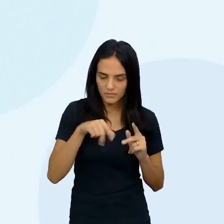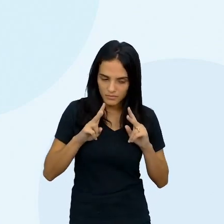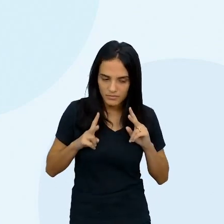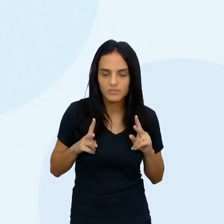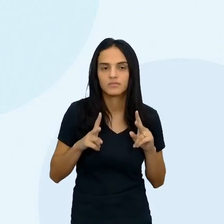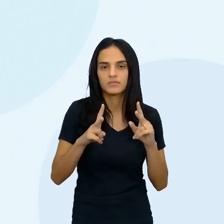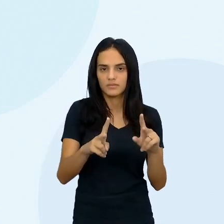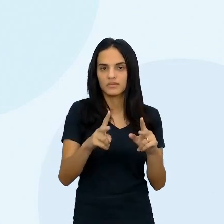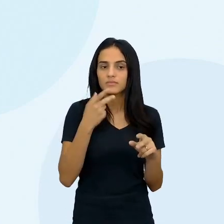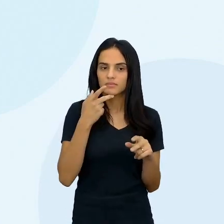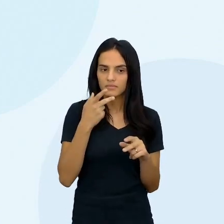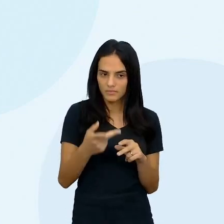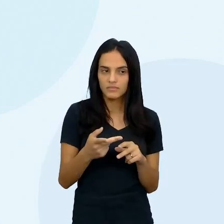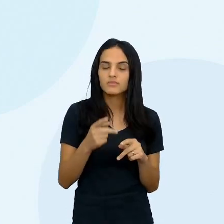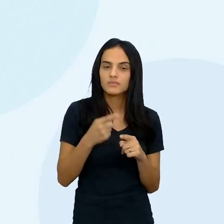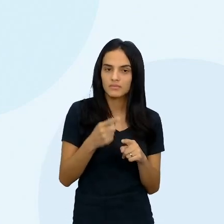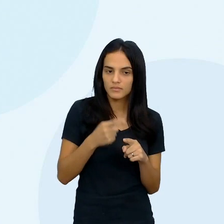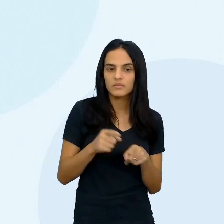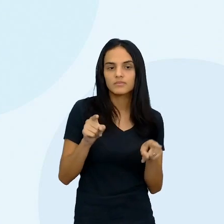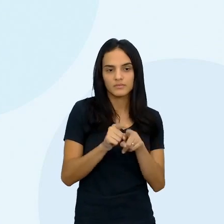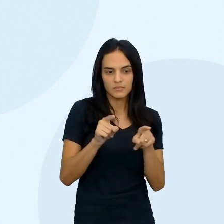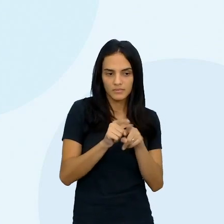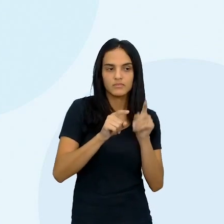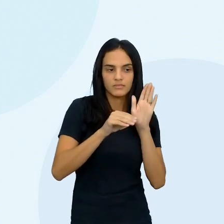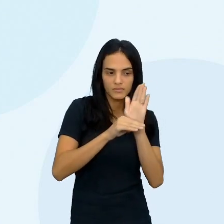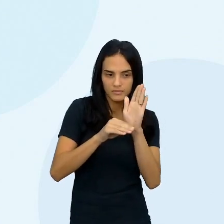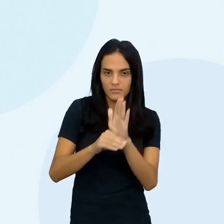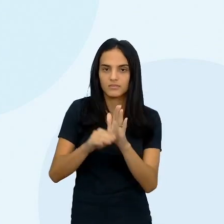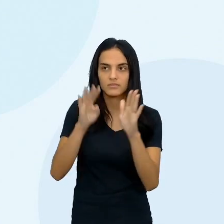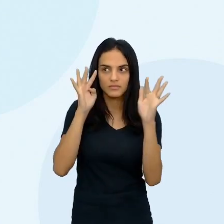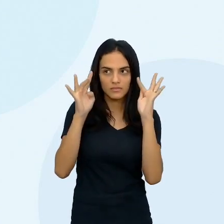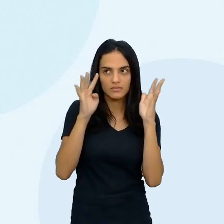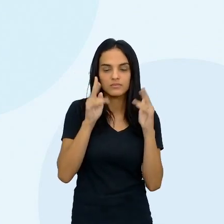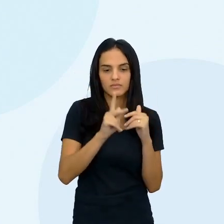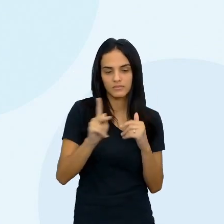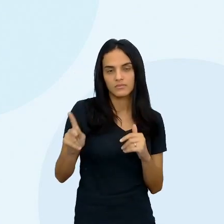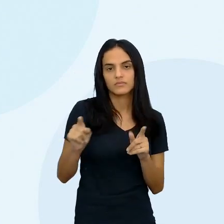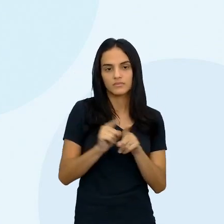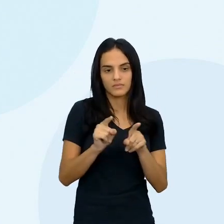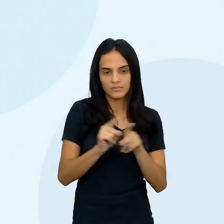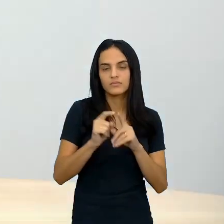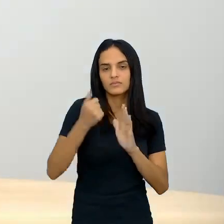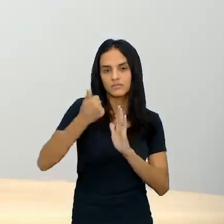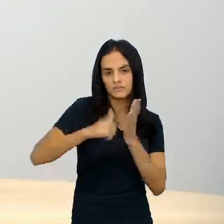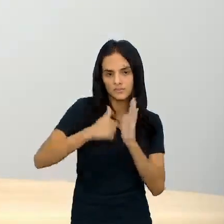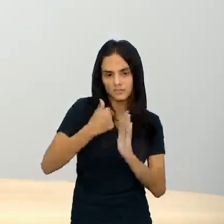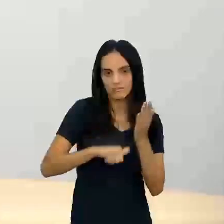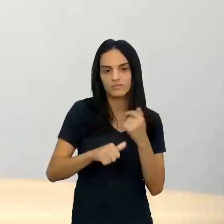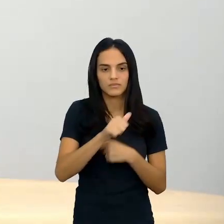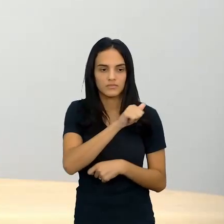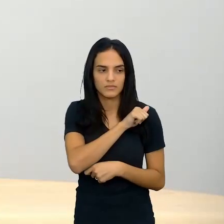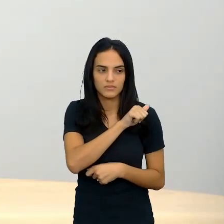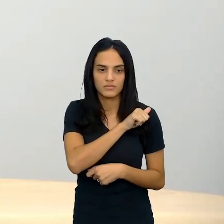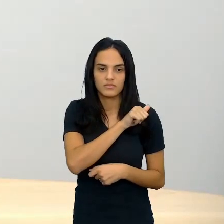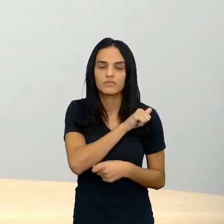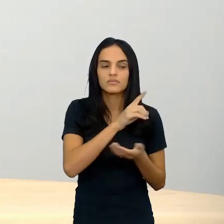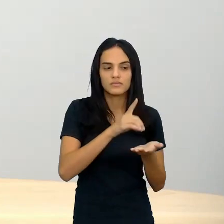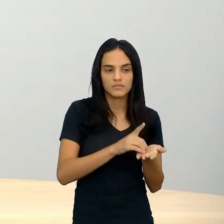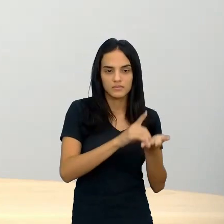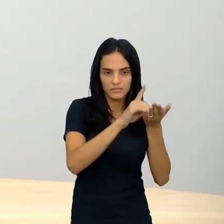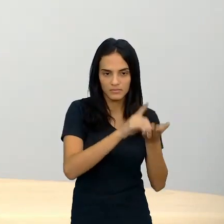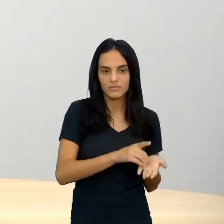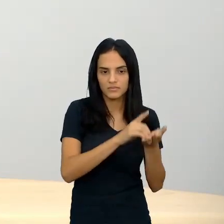frisamos isso porque também ele ajuda na reflexão do professor e também na avaliação do aluno. Então, o diário de